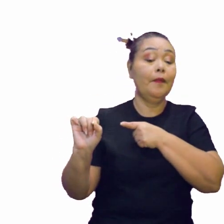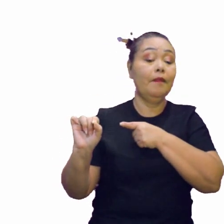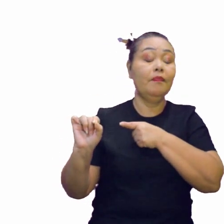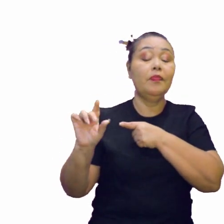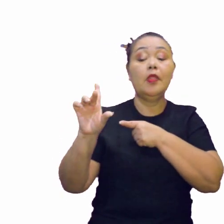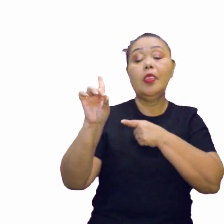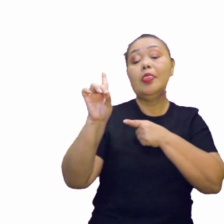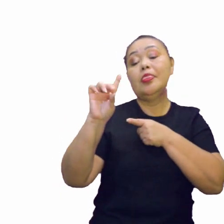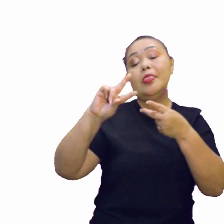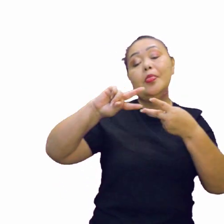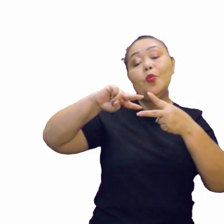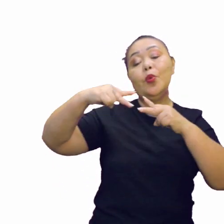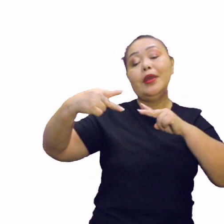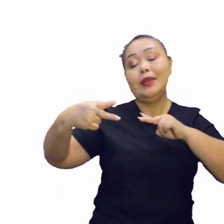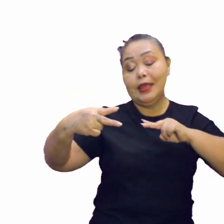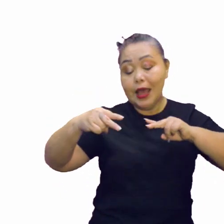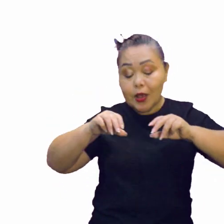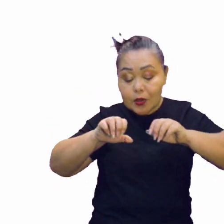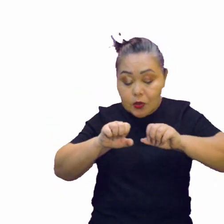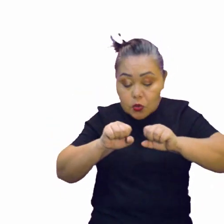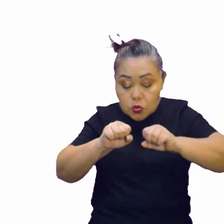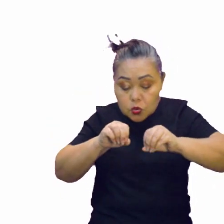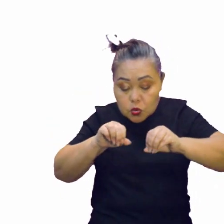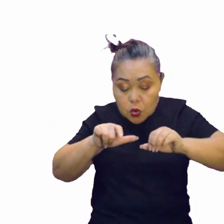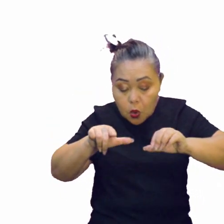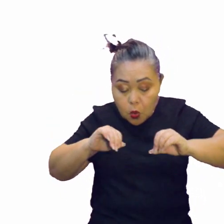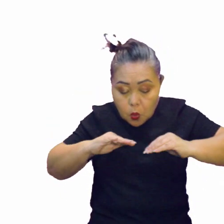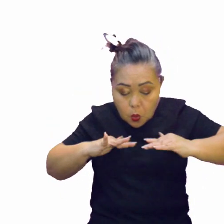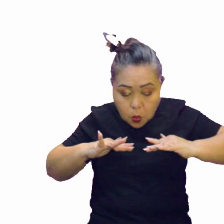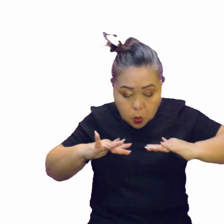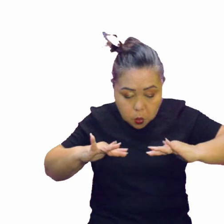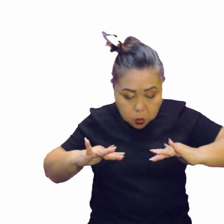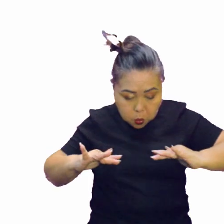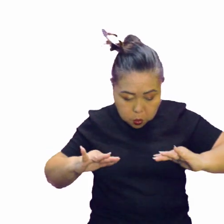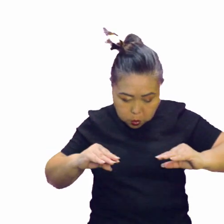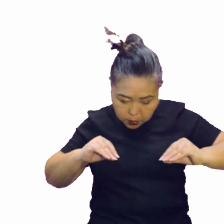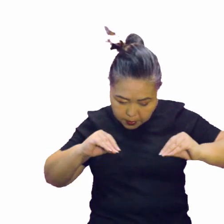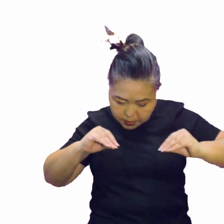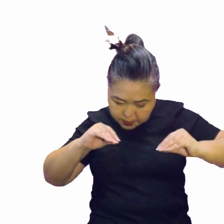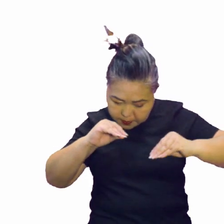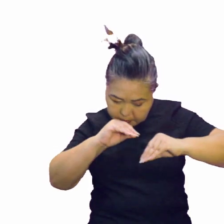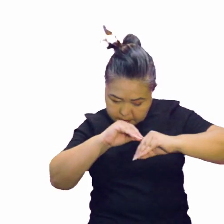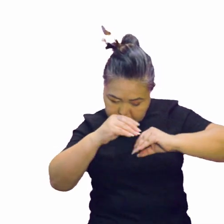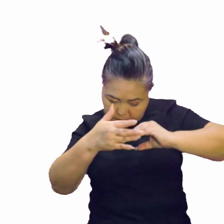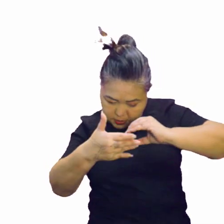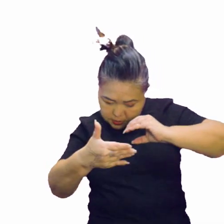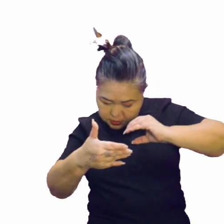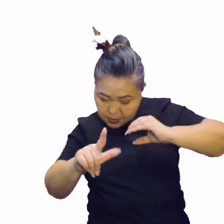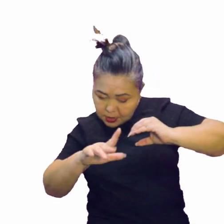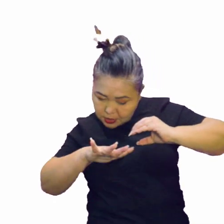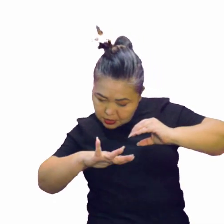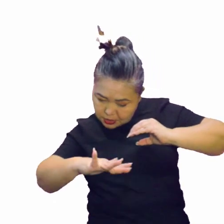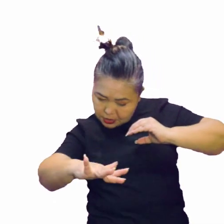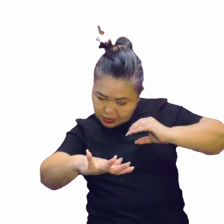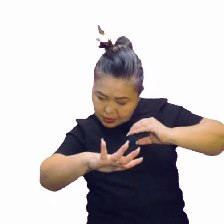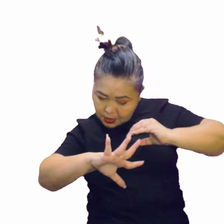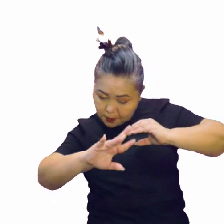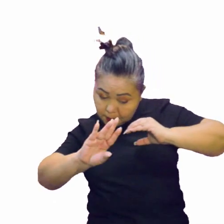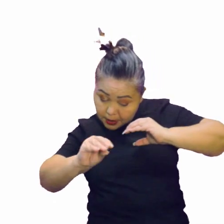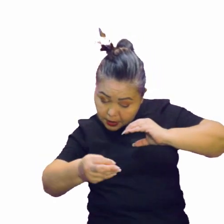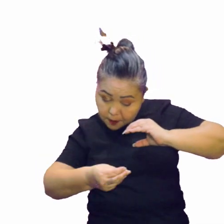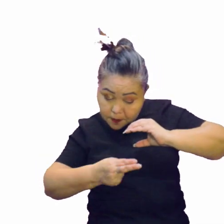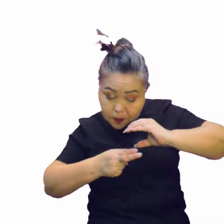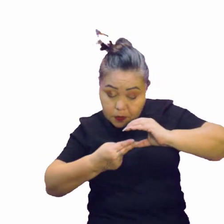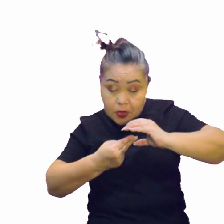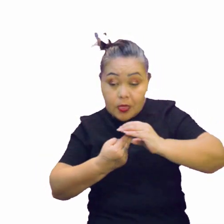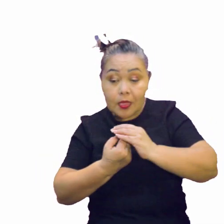solo. Dos elementos, dos micro-organismos essenciais para a nutrição dessa área.